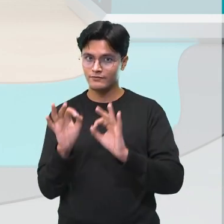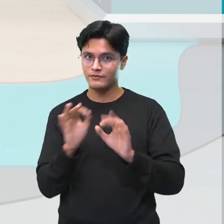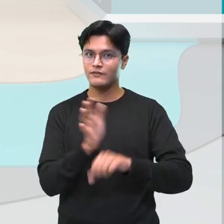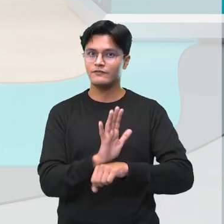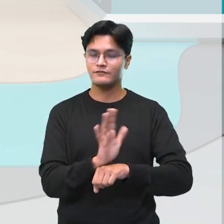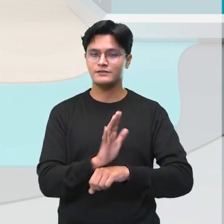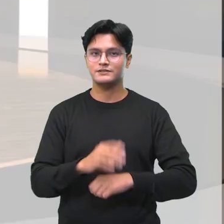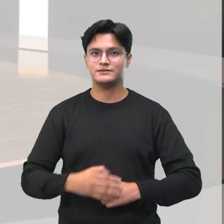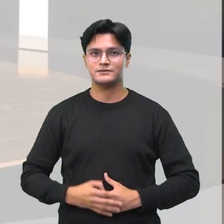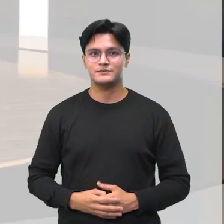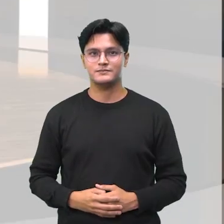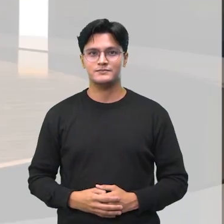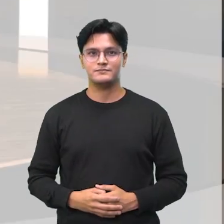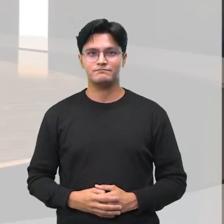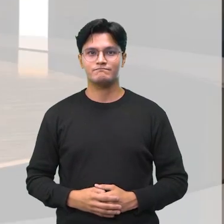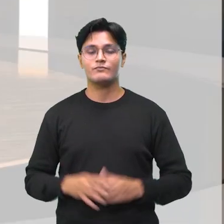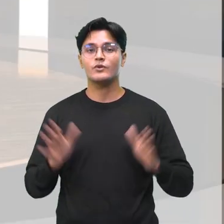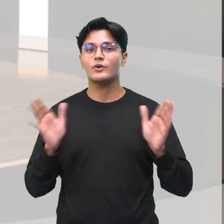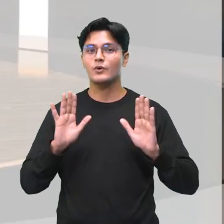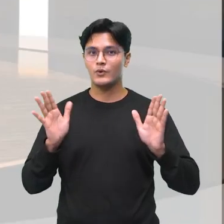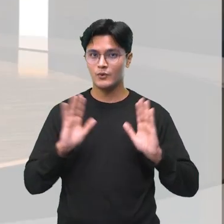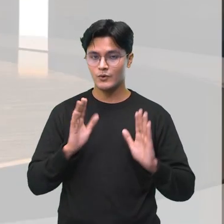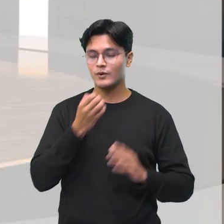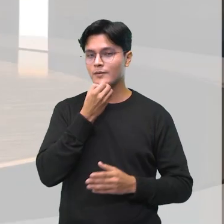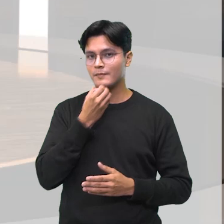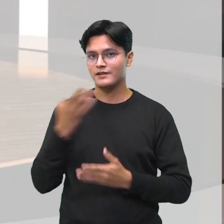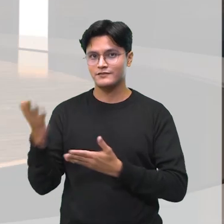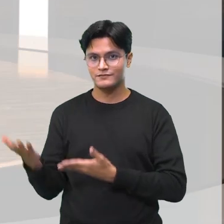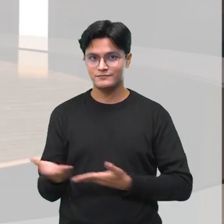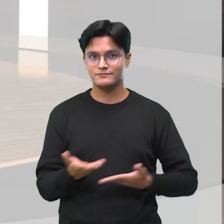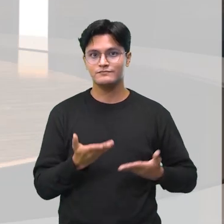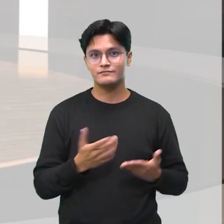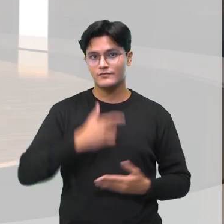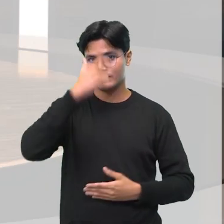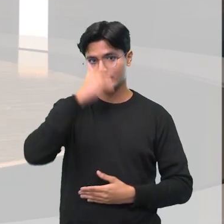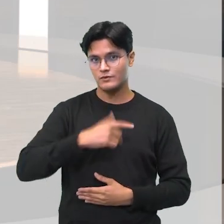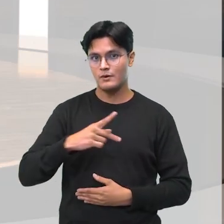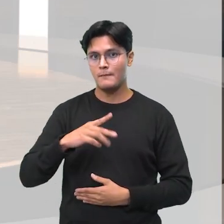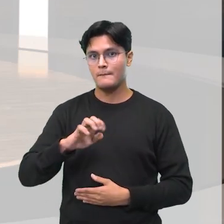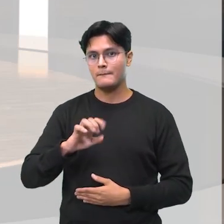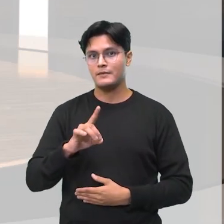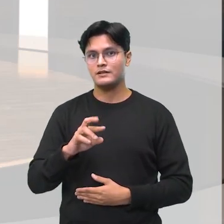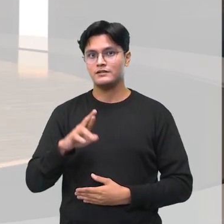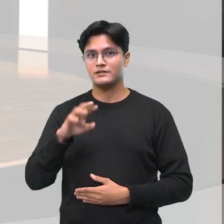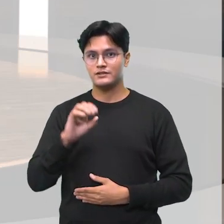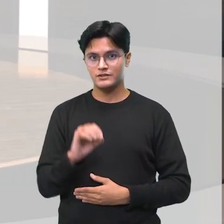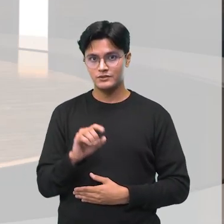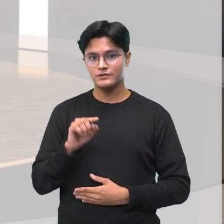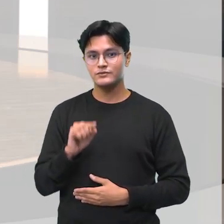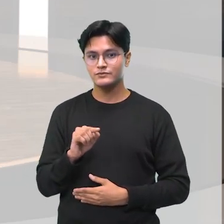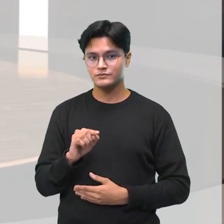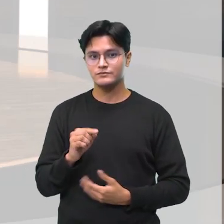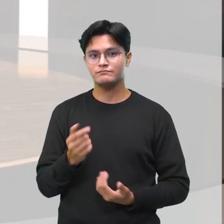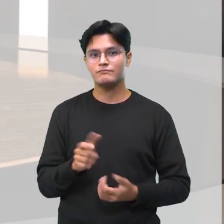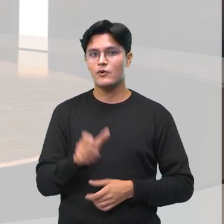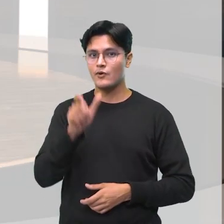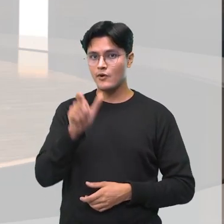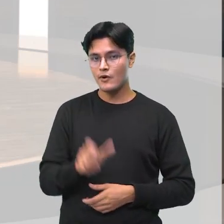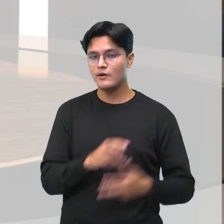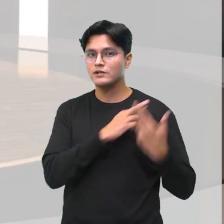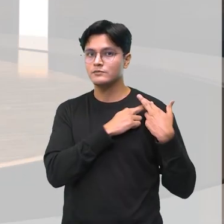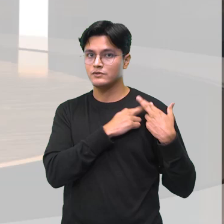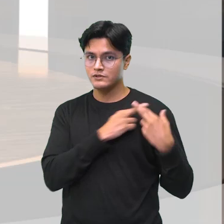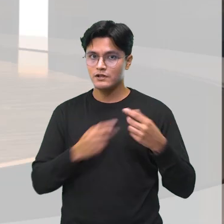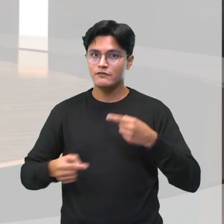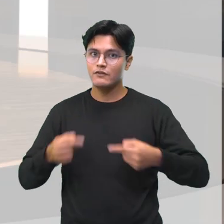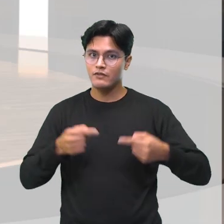aula. Olá, sejam bem-vindos! Eu sou Pedro e serei o mediador do nosso debate sobre o tema: